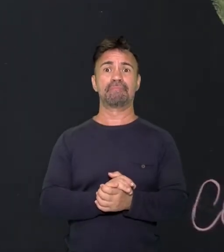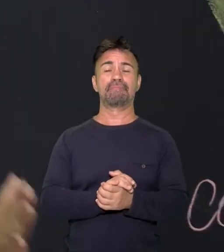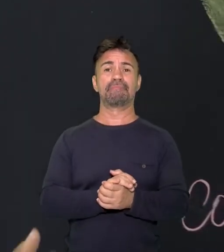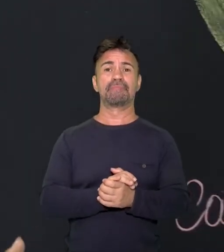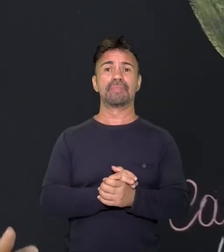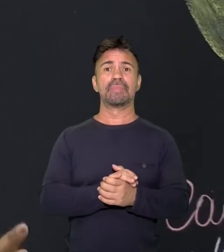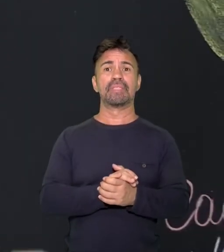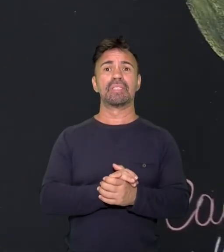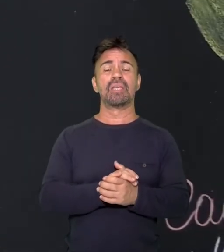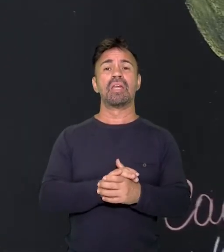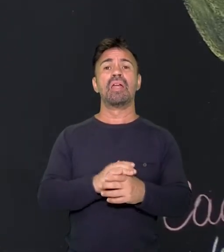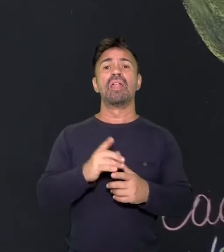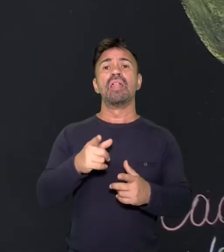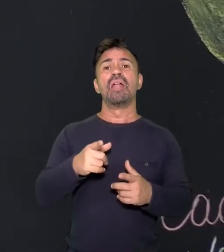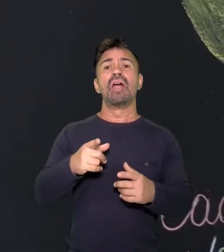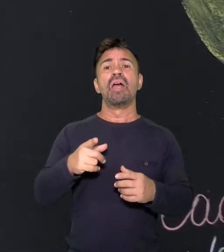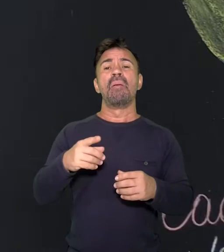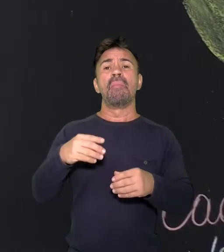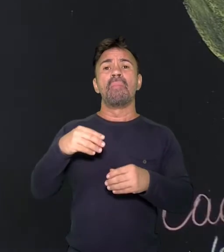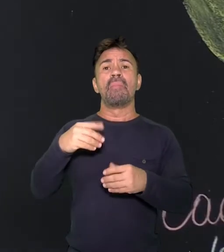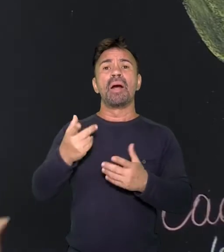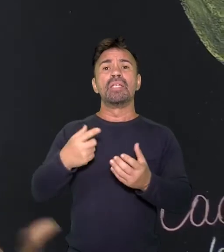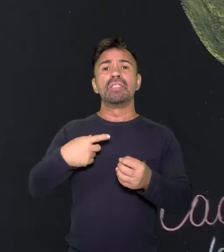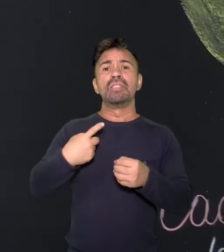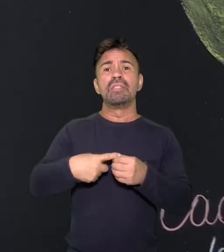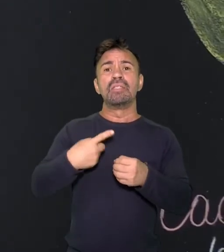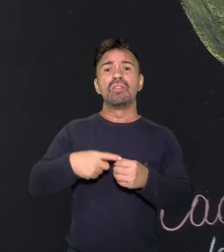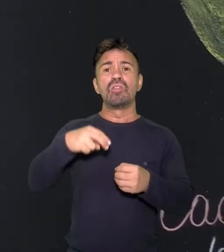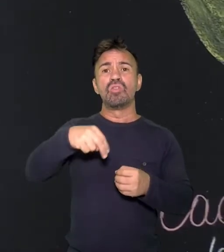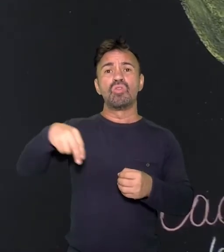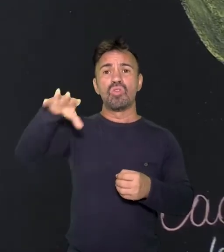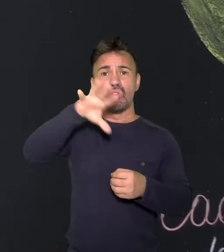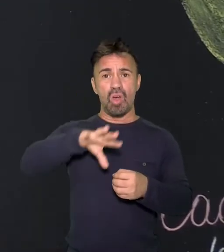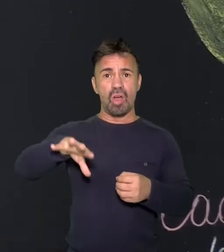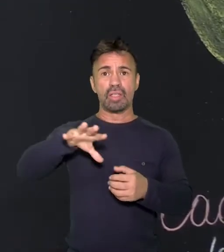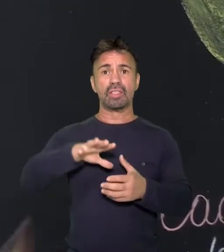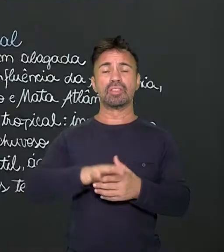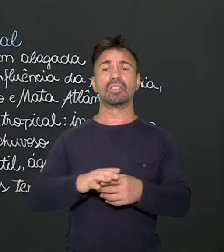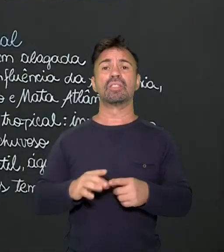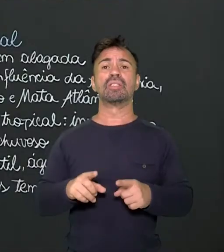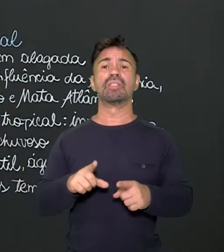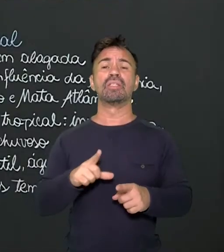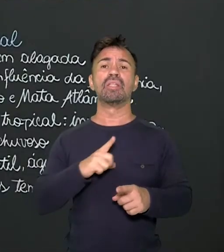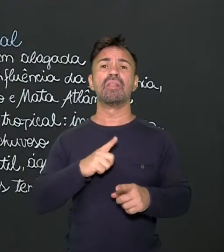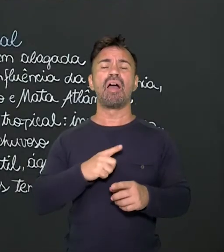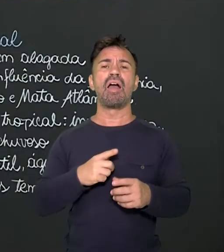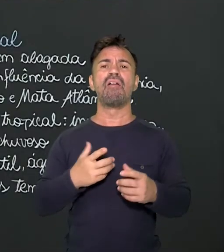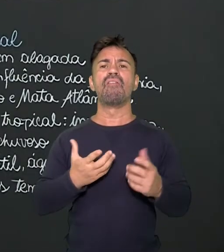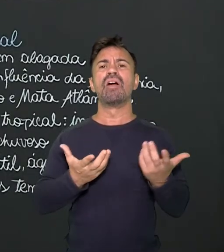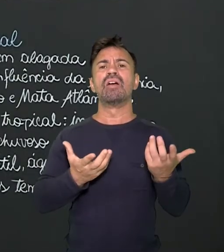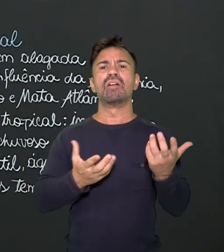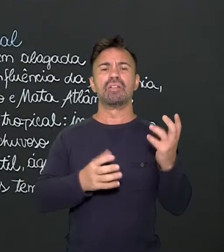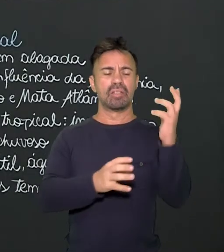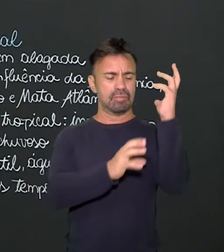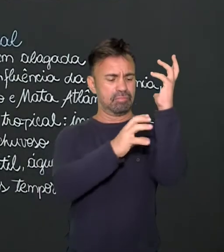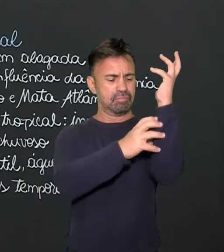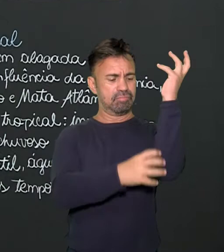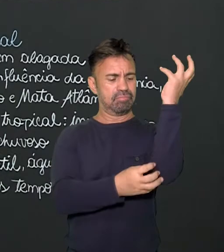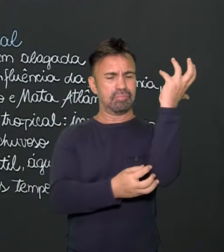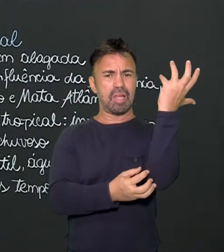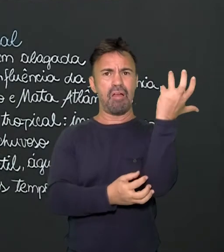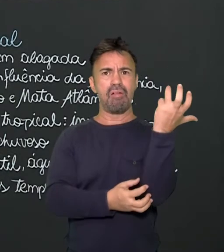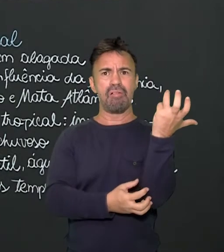no interior do Nordeste, já que na costa, boa parte está aí a Mata Atlântica. E aí, quando eu falo de caatinga,